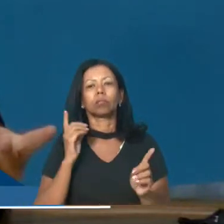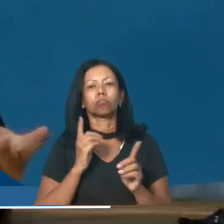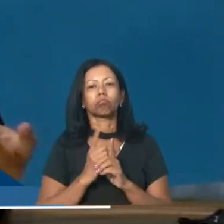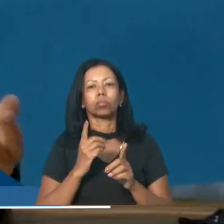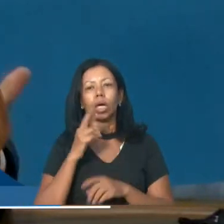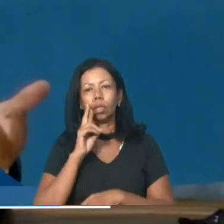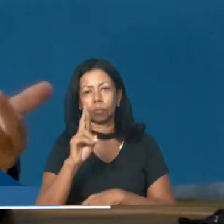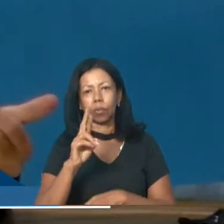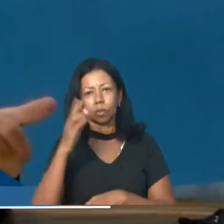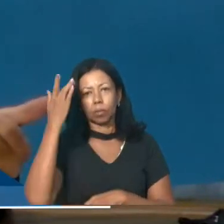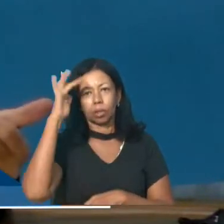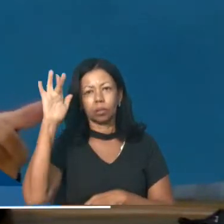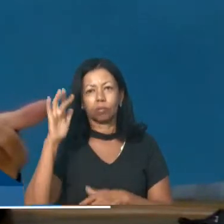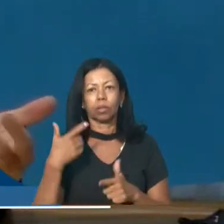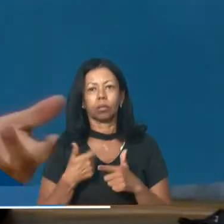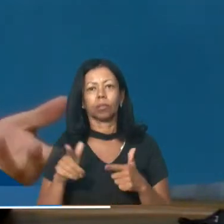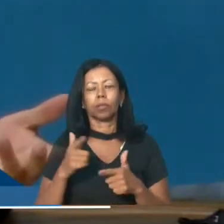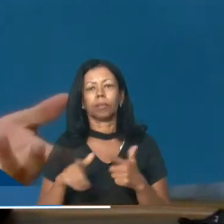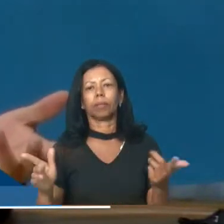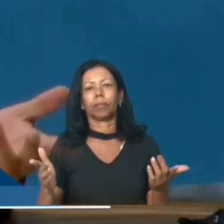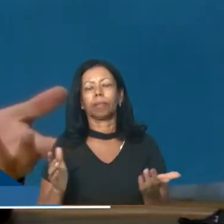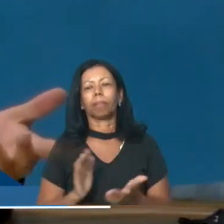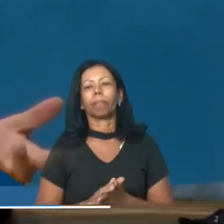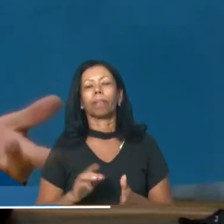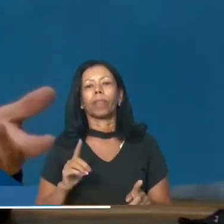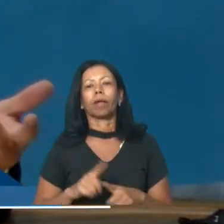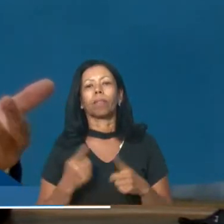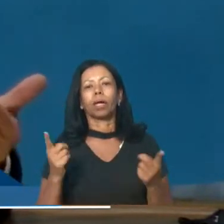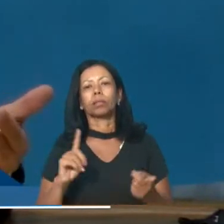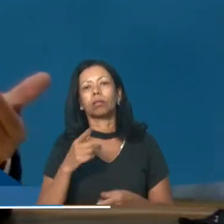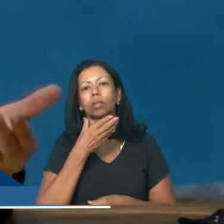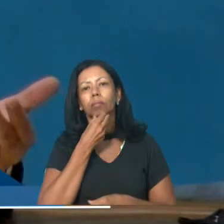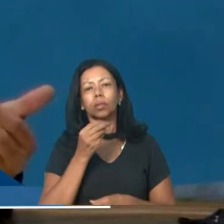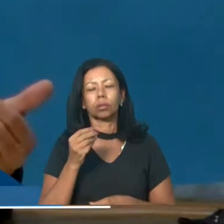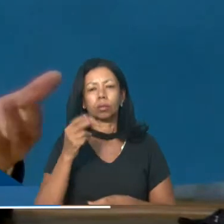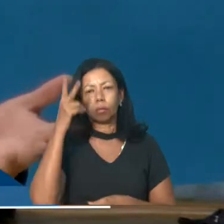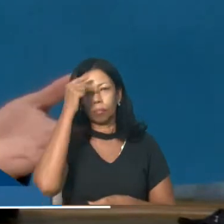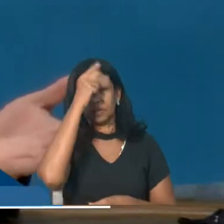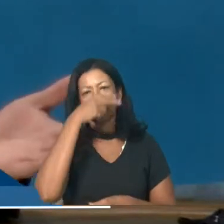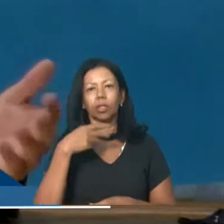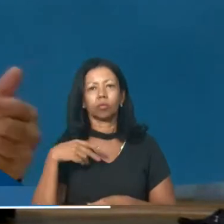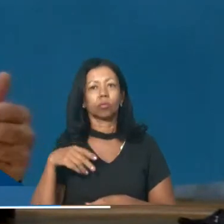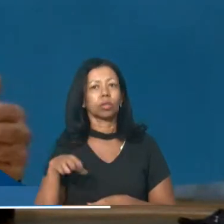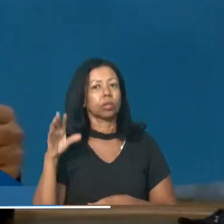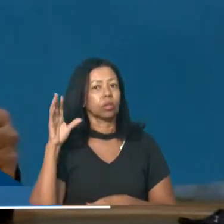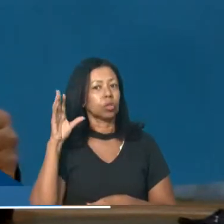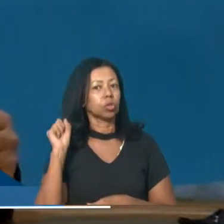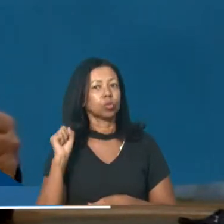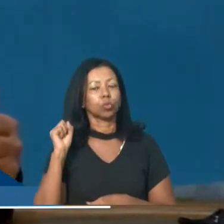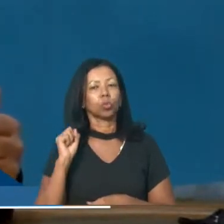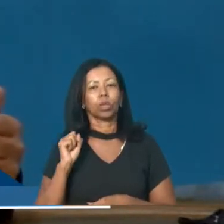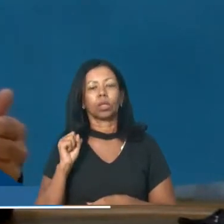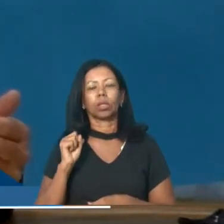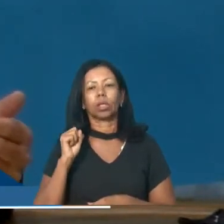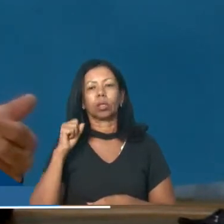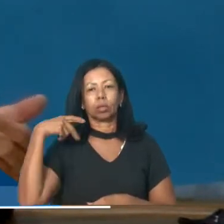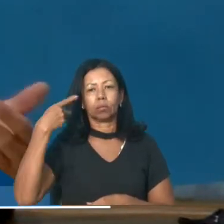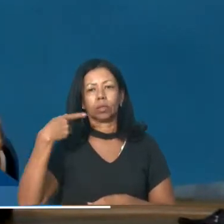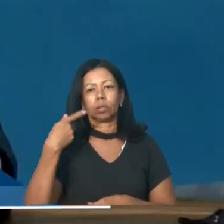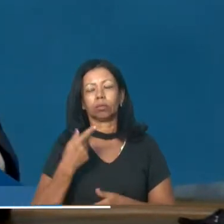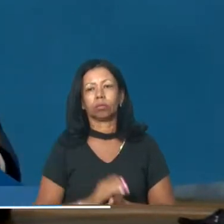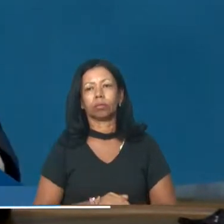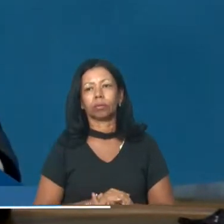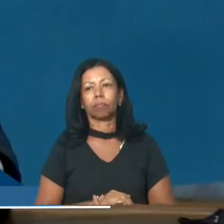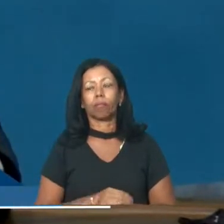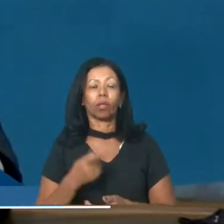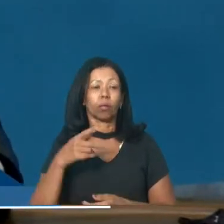para resolver esse problema. E, infelizmente, nós não temos um prefeito que inclina os seus ouvidos para ouvir o parlamento. Infelizmente, não sei com quem